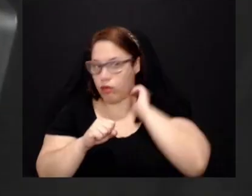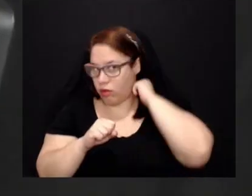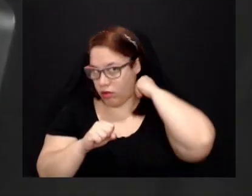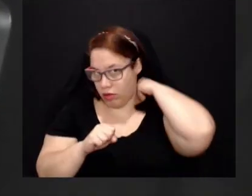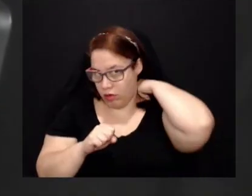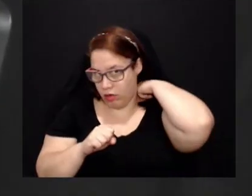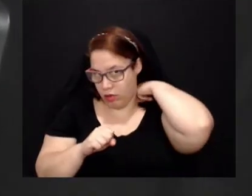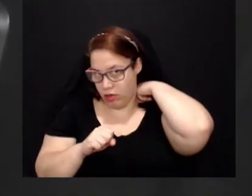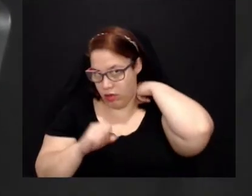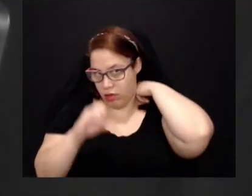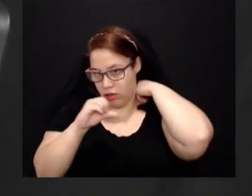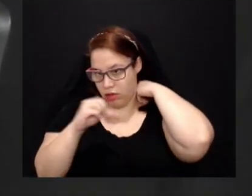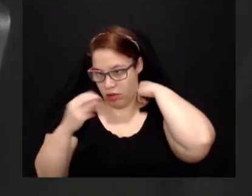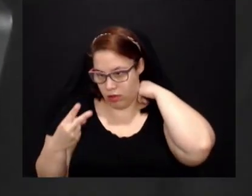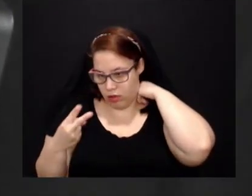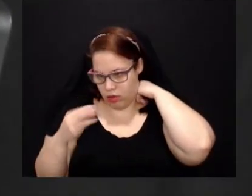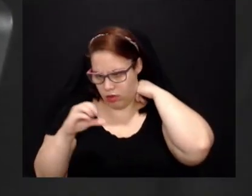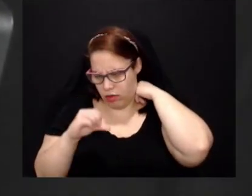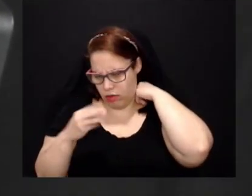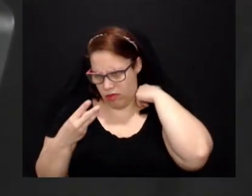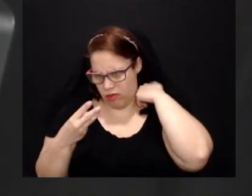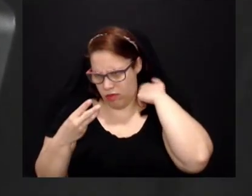93,